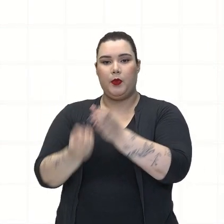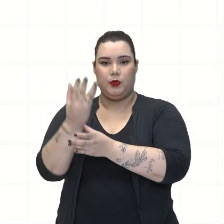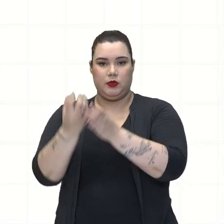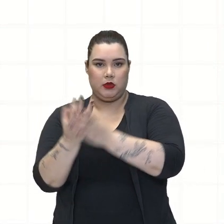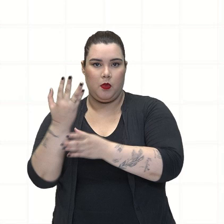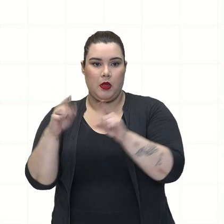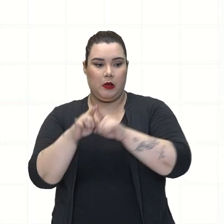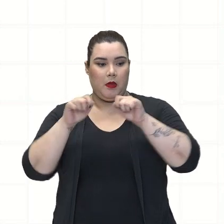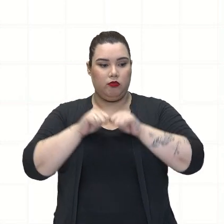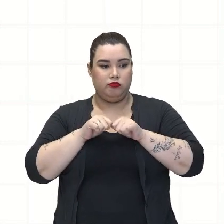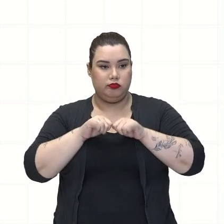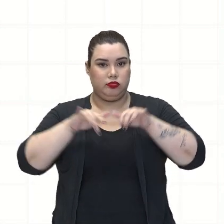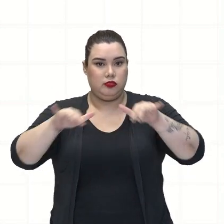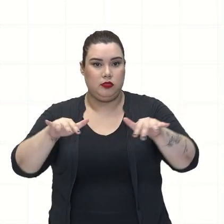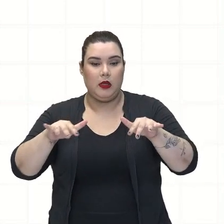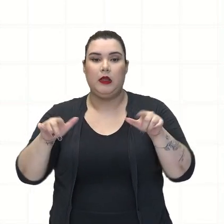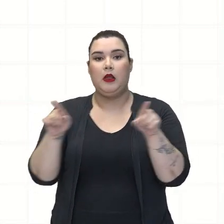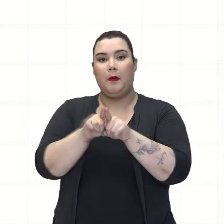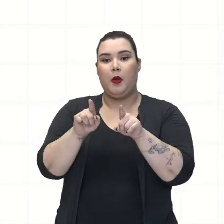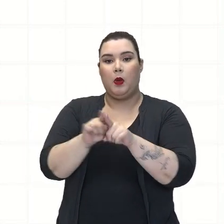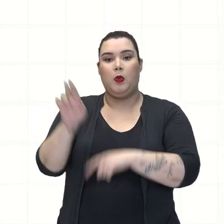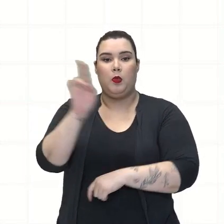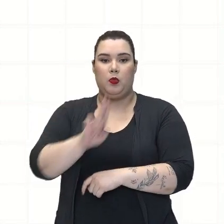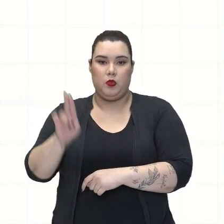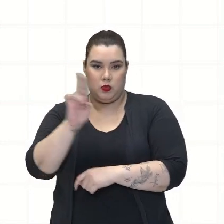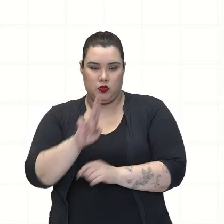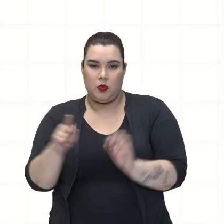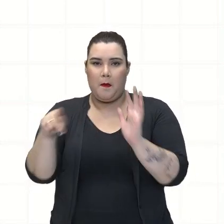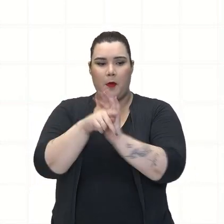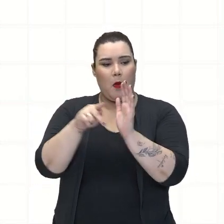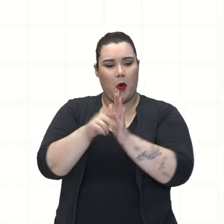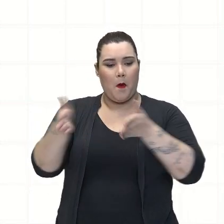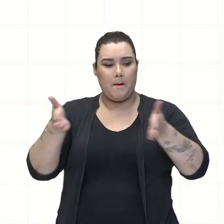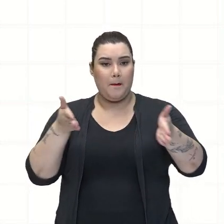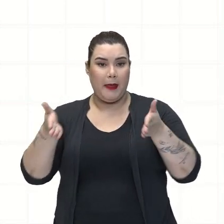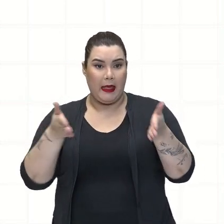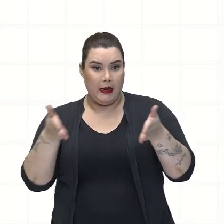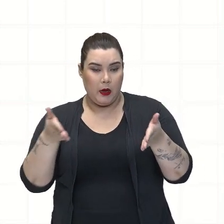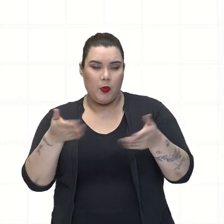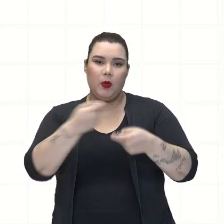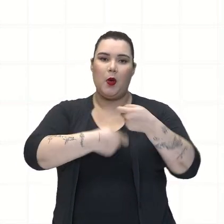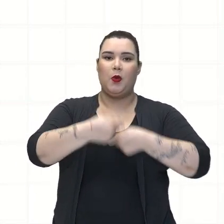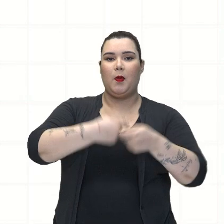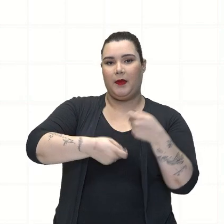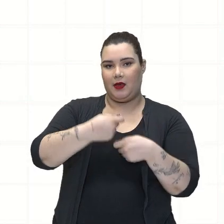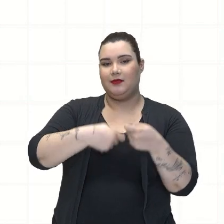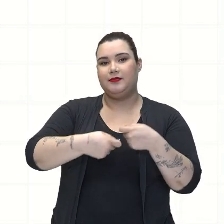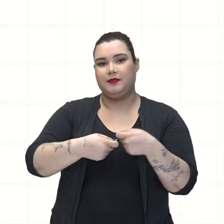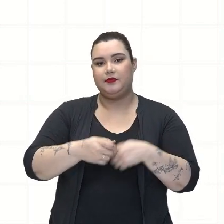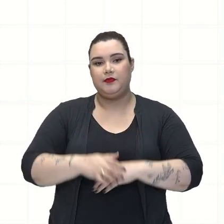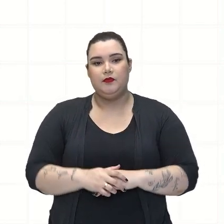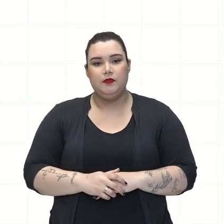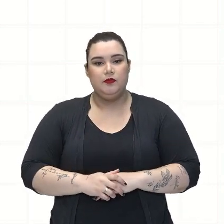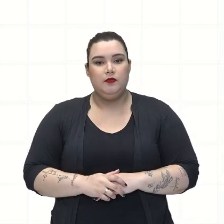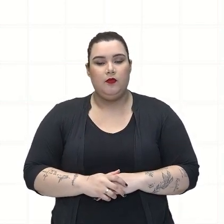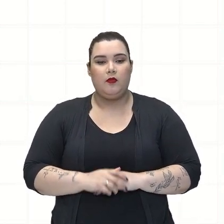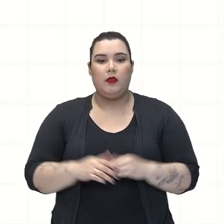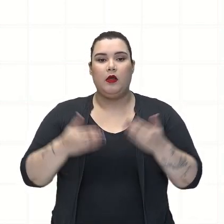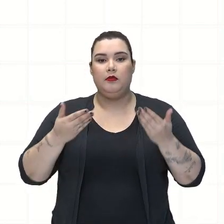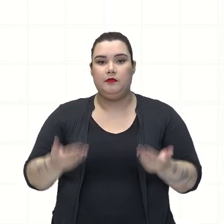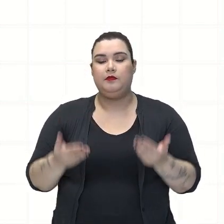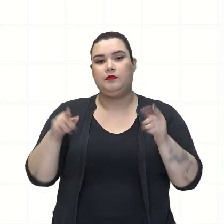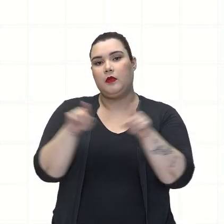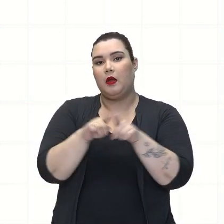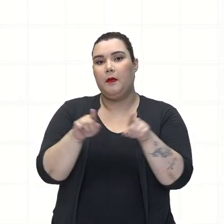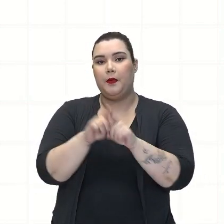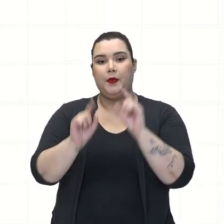a distribuição, o consumo e uma economia em determinada época. Serve também, de uma